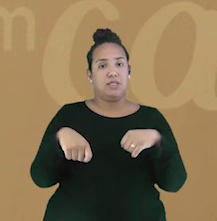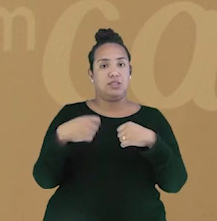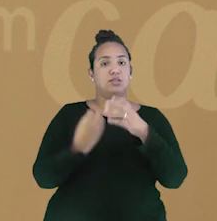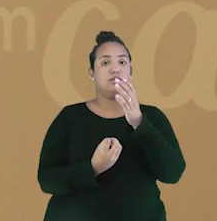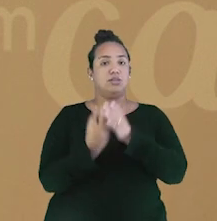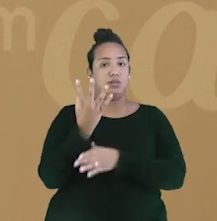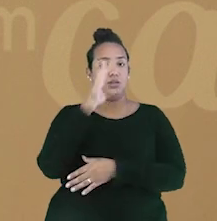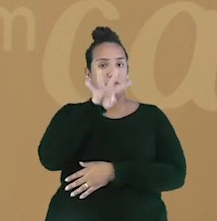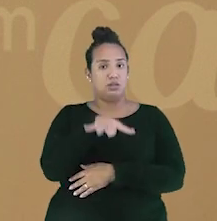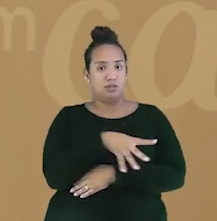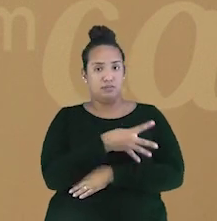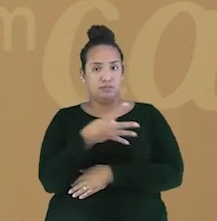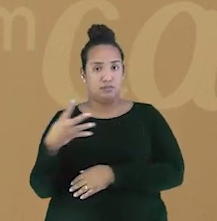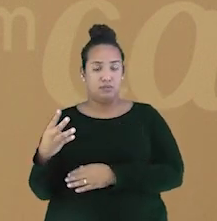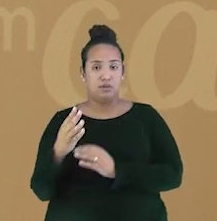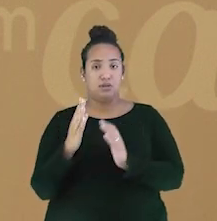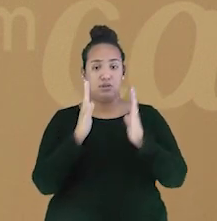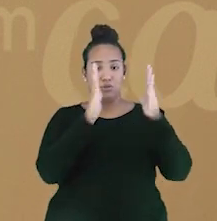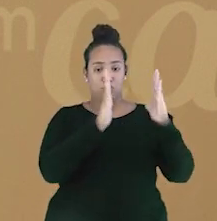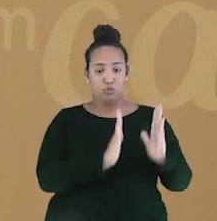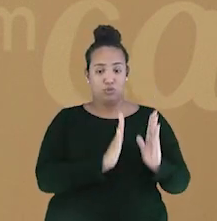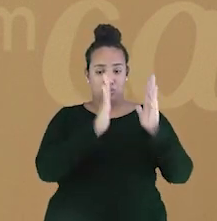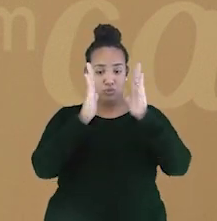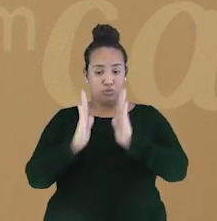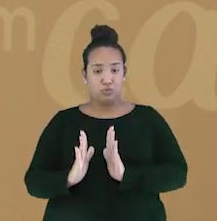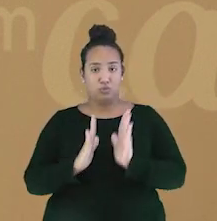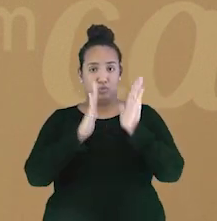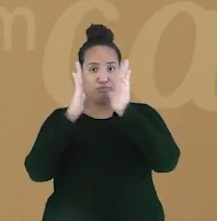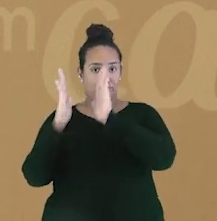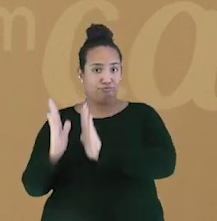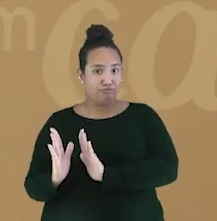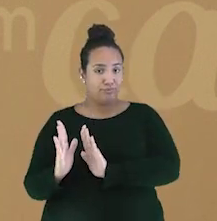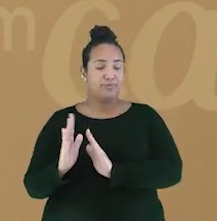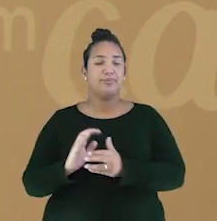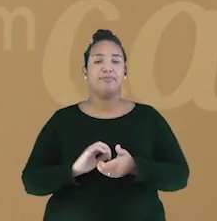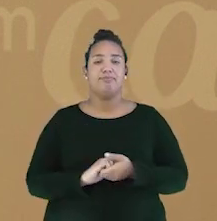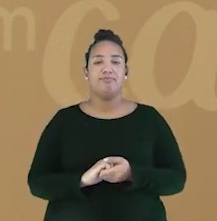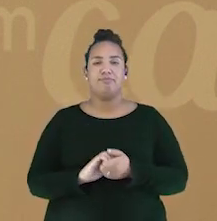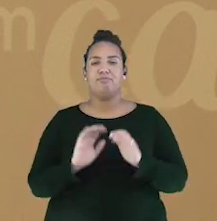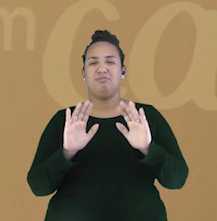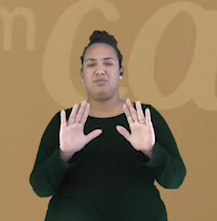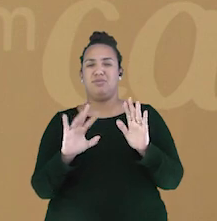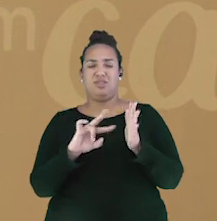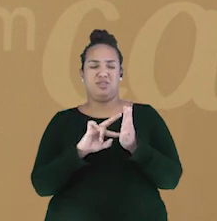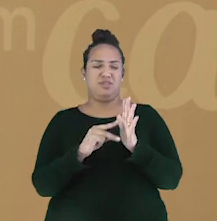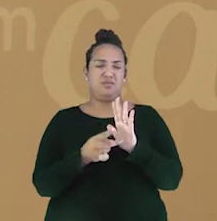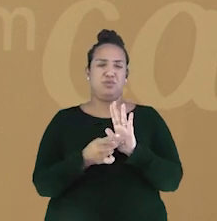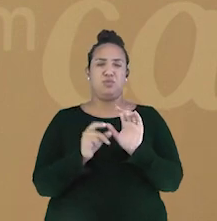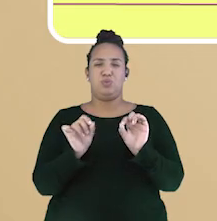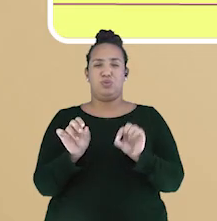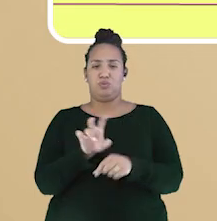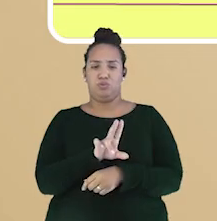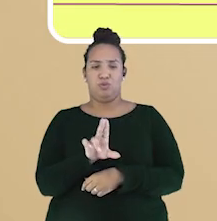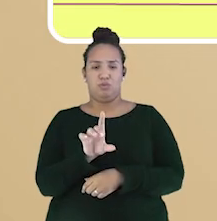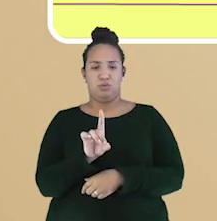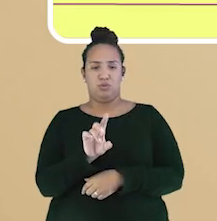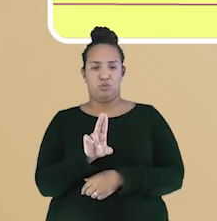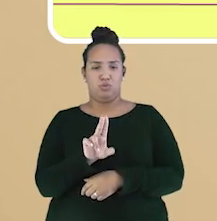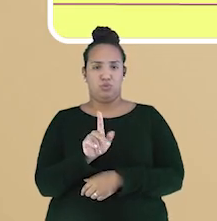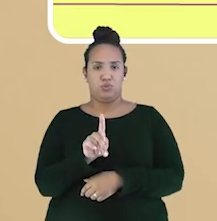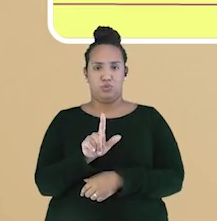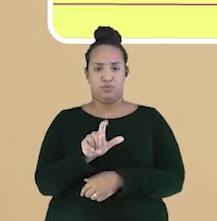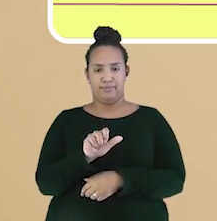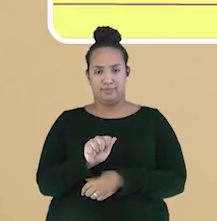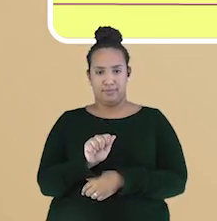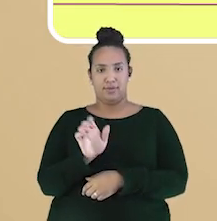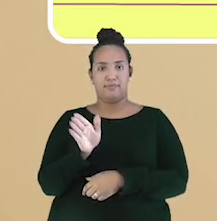de dupla entrada mas o que é uma tabela de dupla entrada uma tabela de